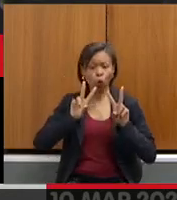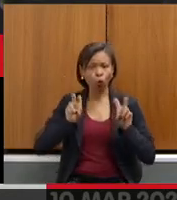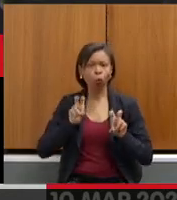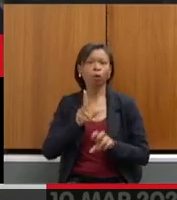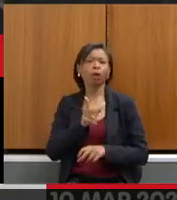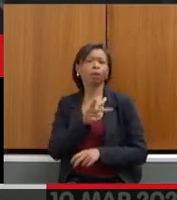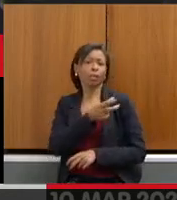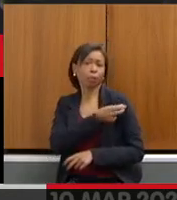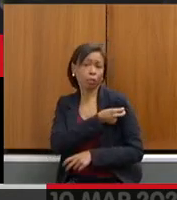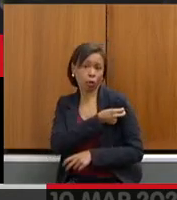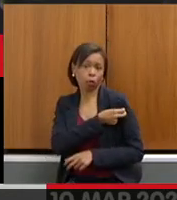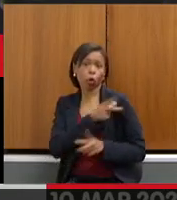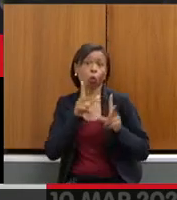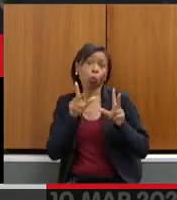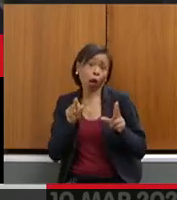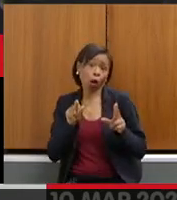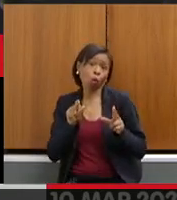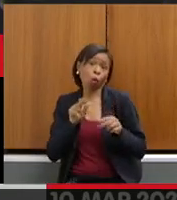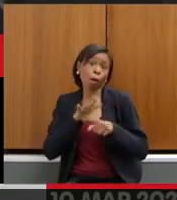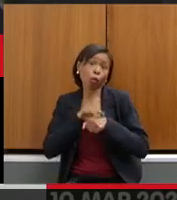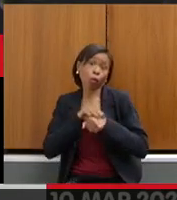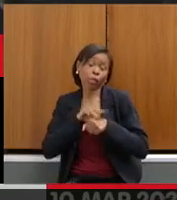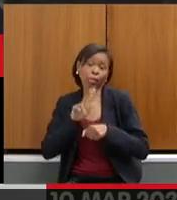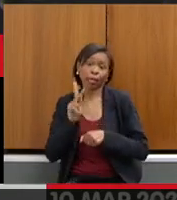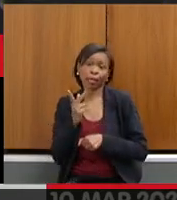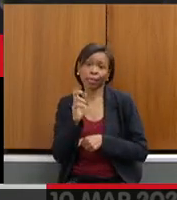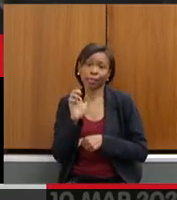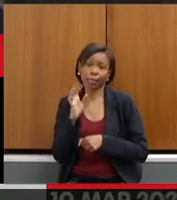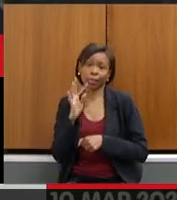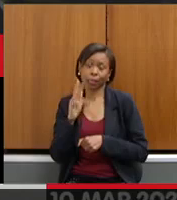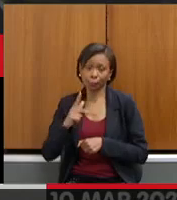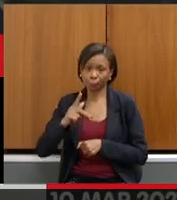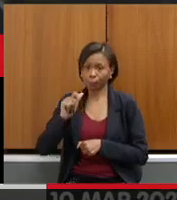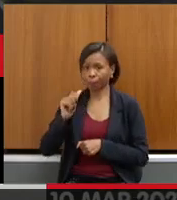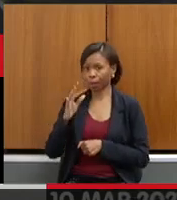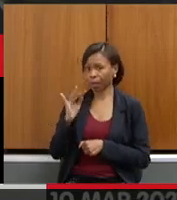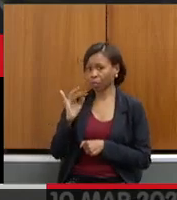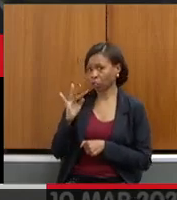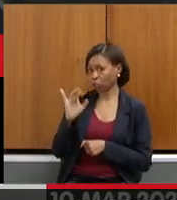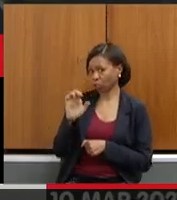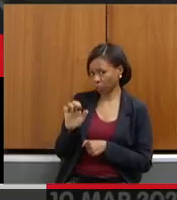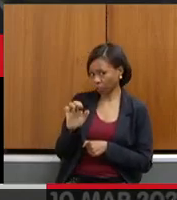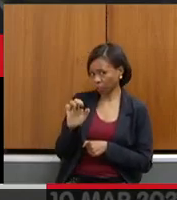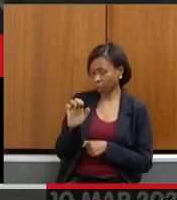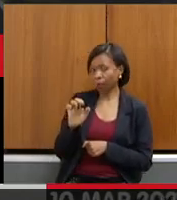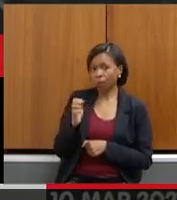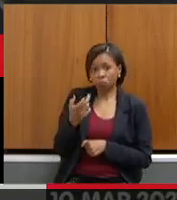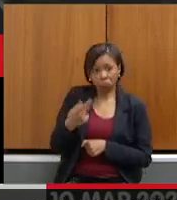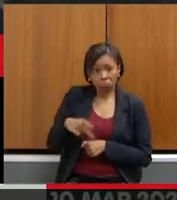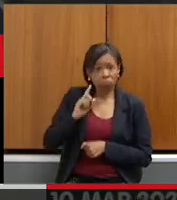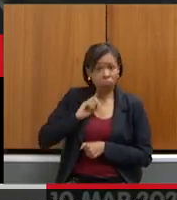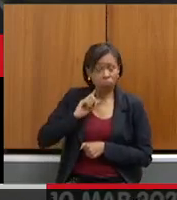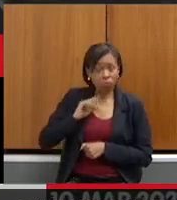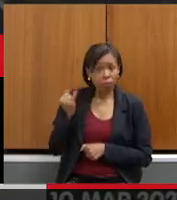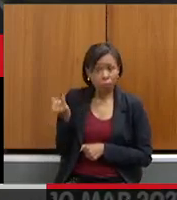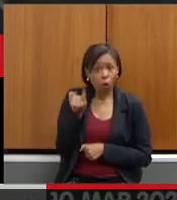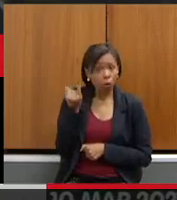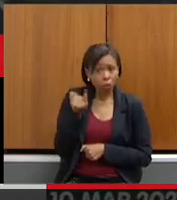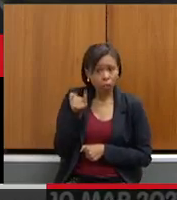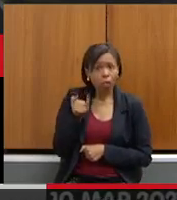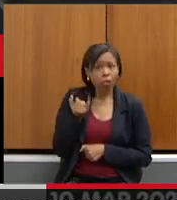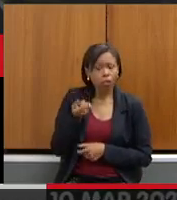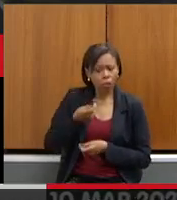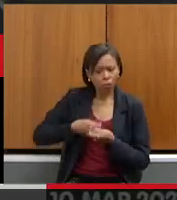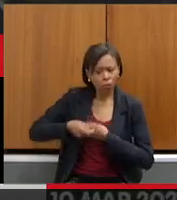vacinação de hepatite é muito lucrativa inclusive o estado de Minas Gerais financeiramente além da importância para a saúde pública